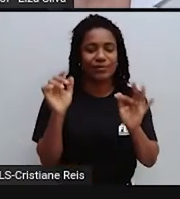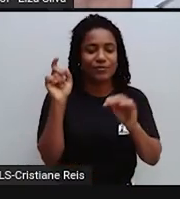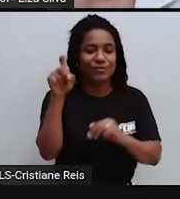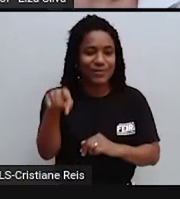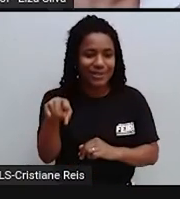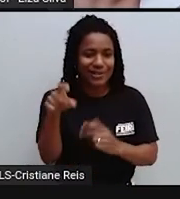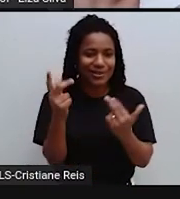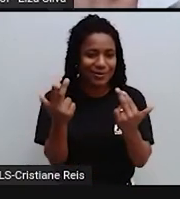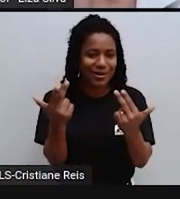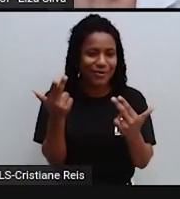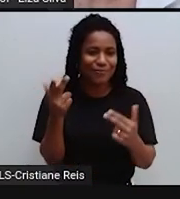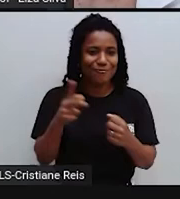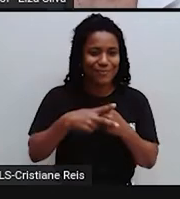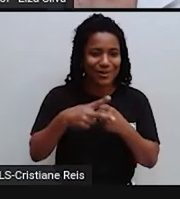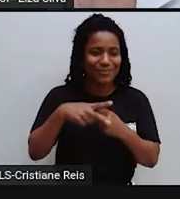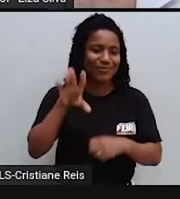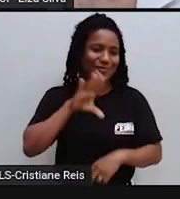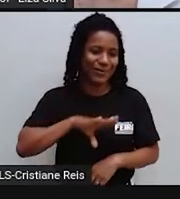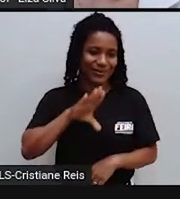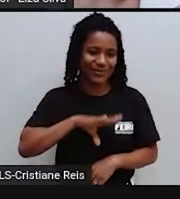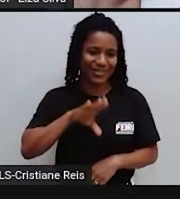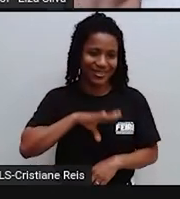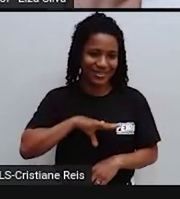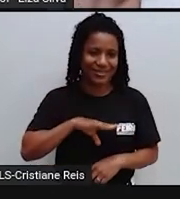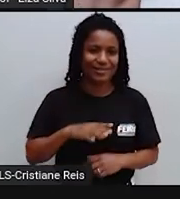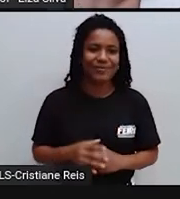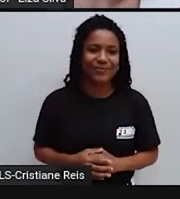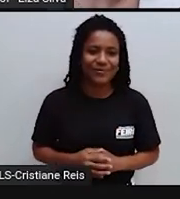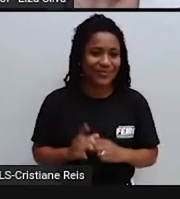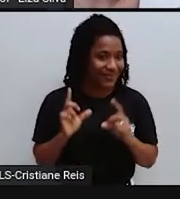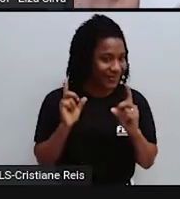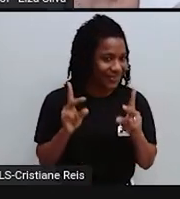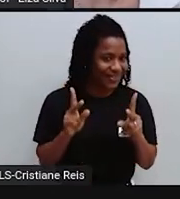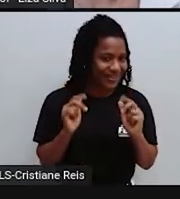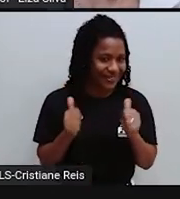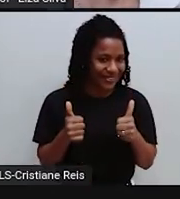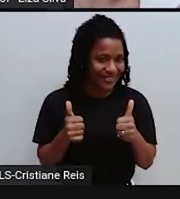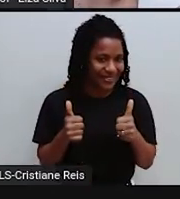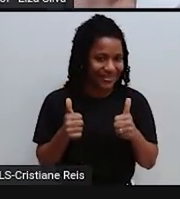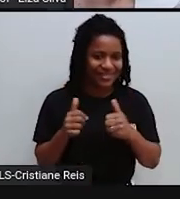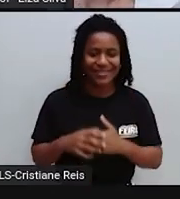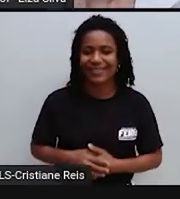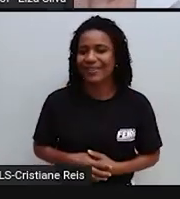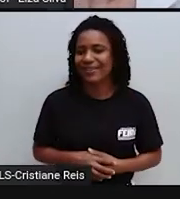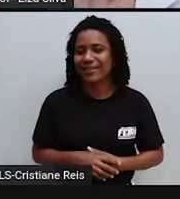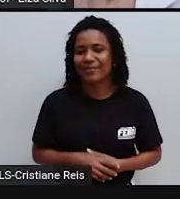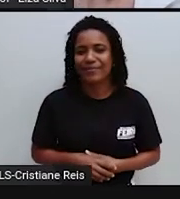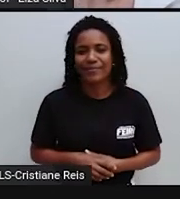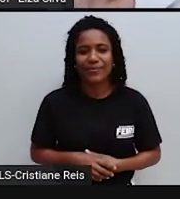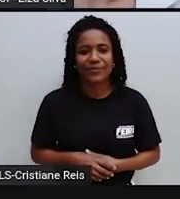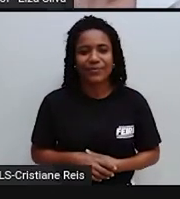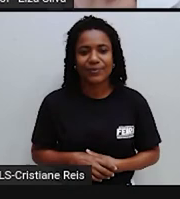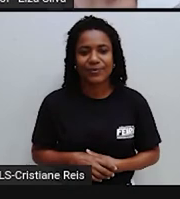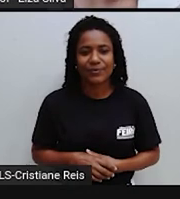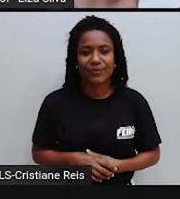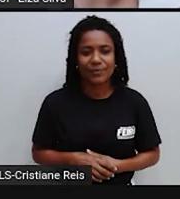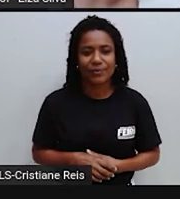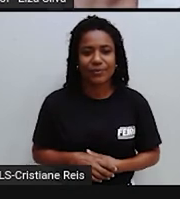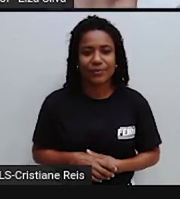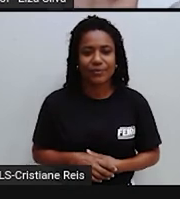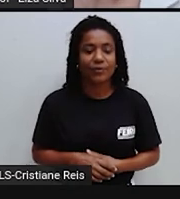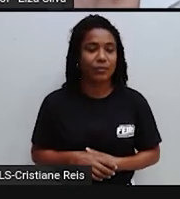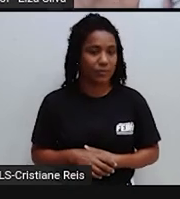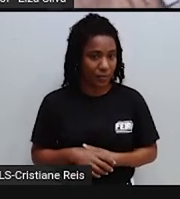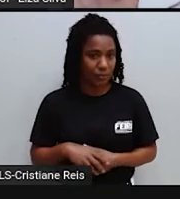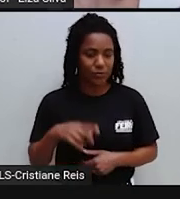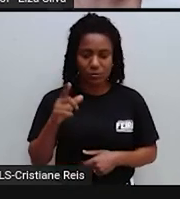caso, utilizando o nosso verbo estar. Ok? Let's go. Então, logo depois do sujeito da